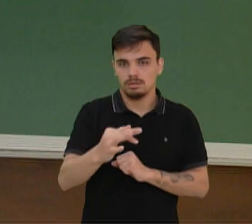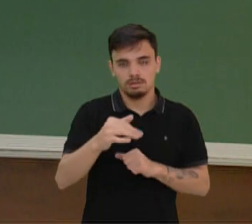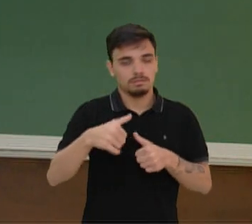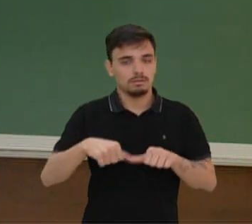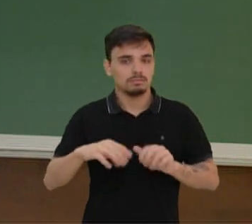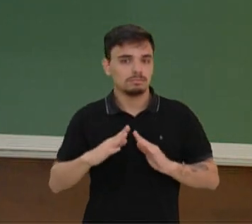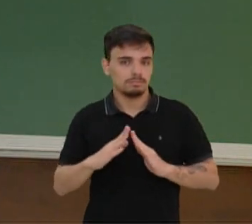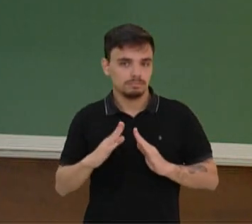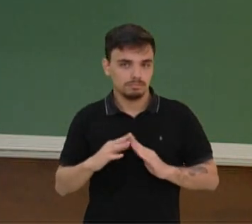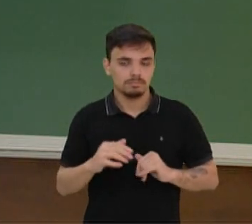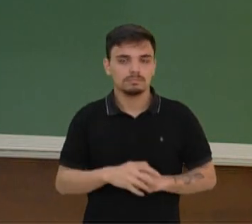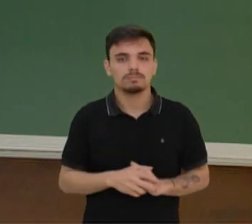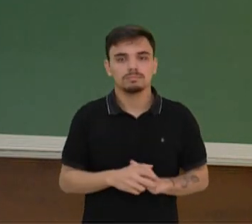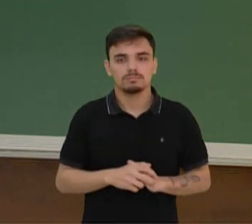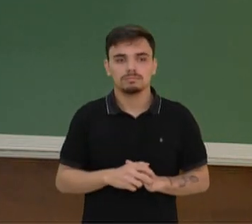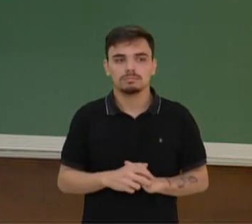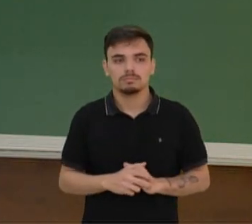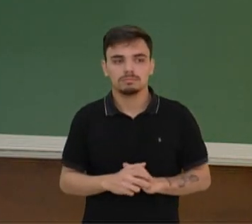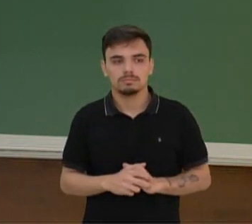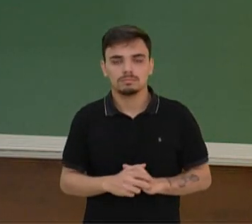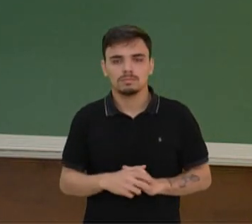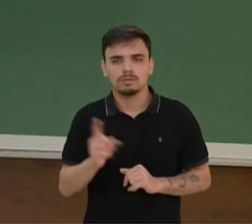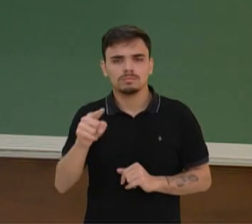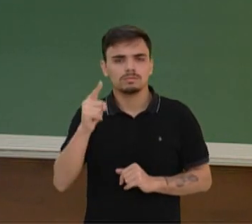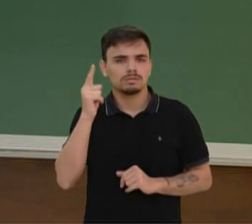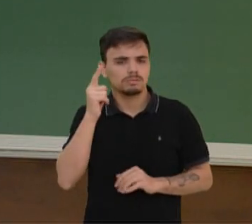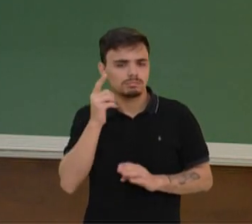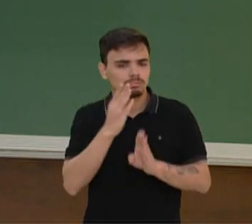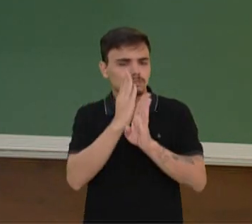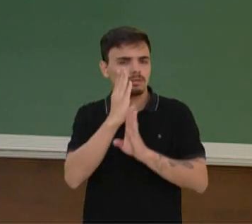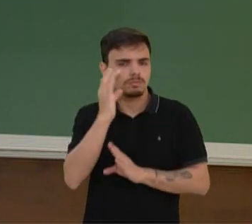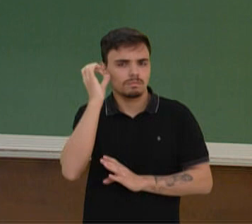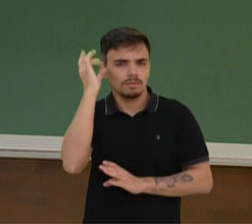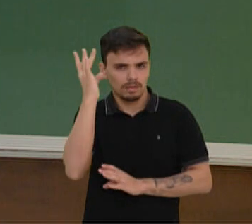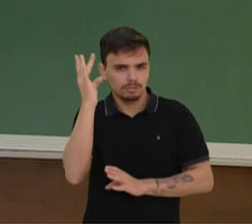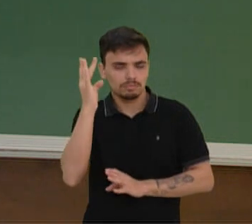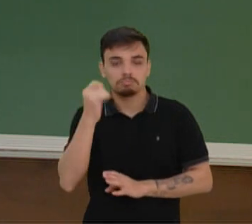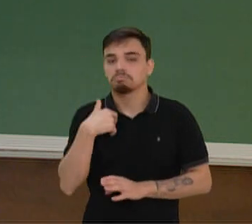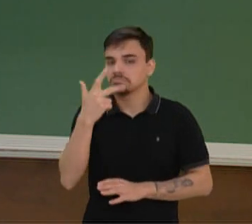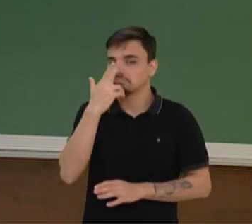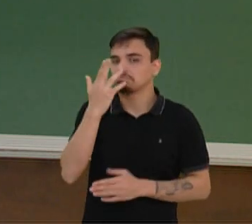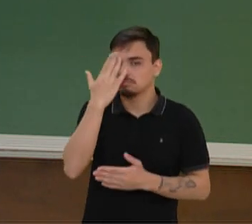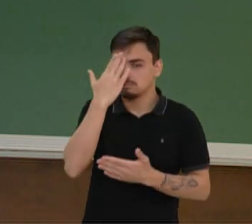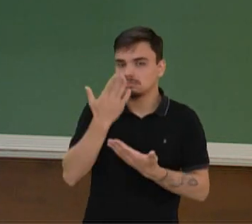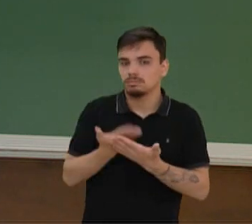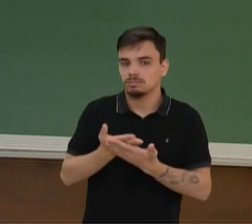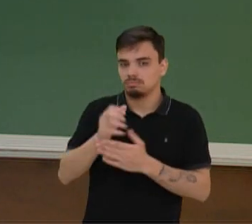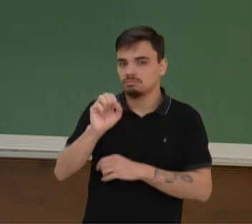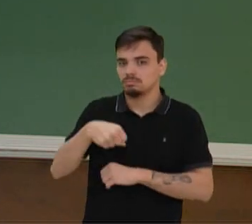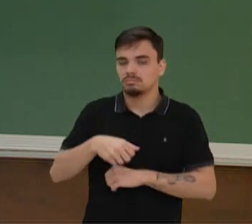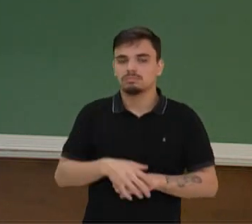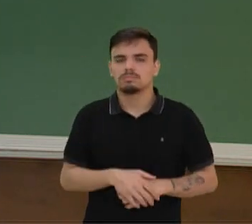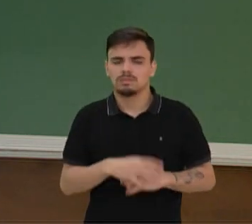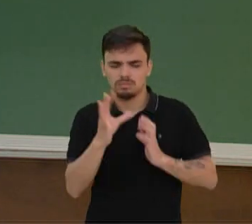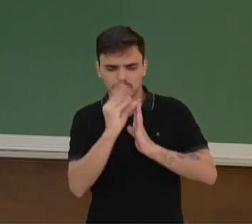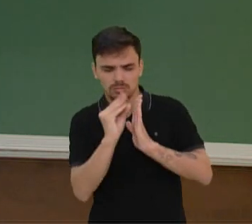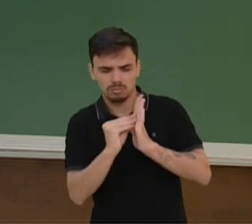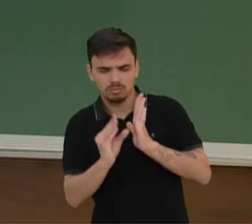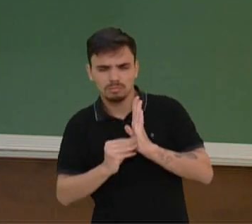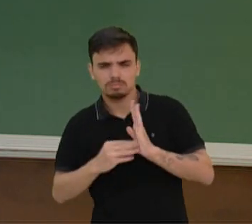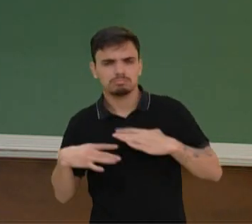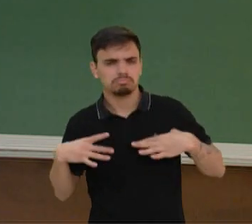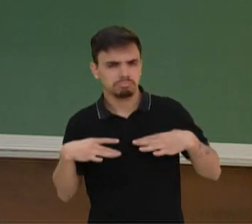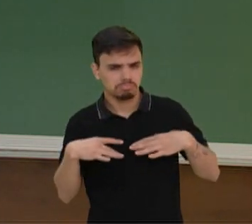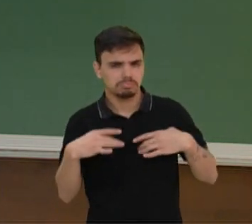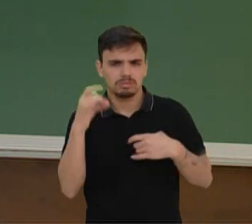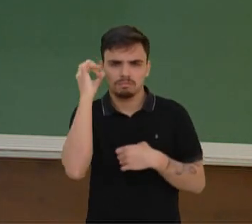casa. Foi fácil? Vocês conseguiram com facilidade? Eu acredito que sim, não é, pessoal? Um conteúdo bem